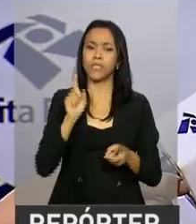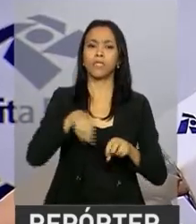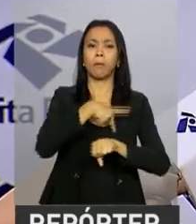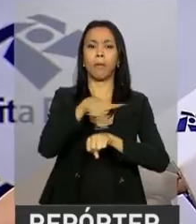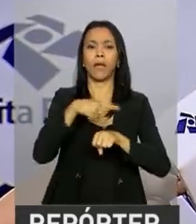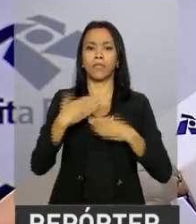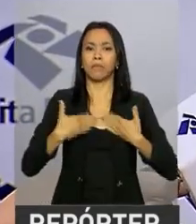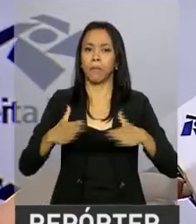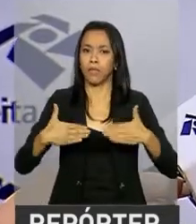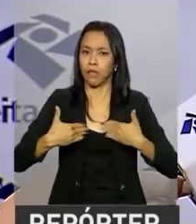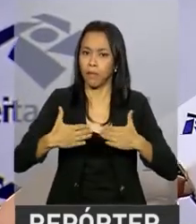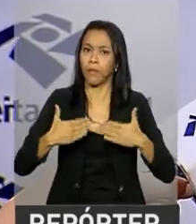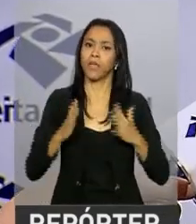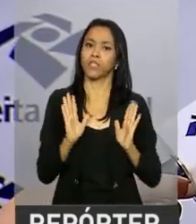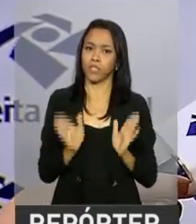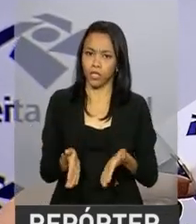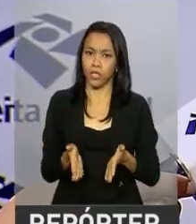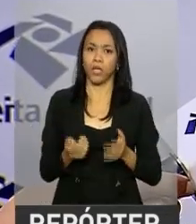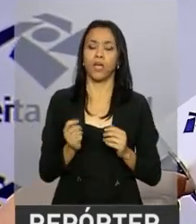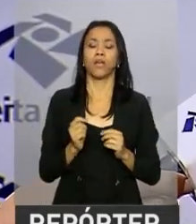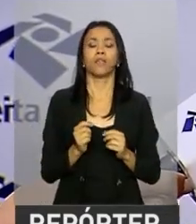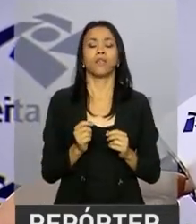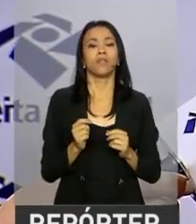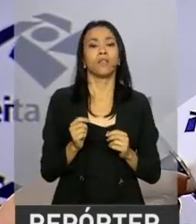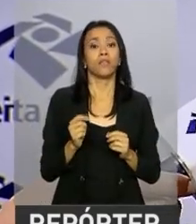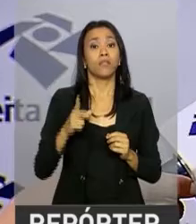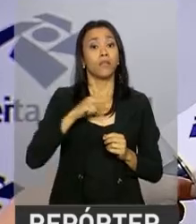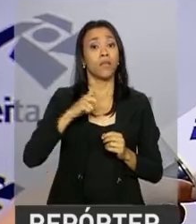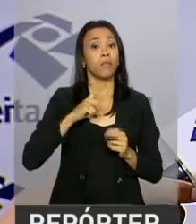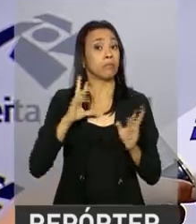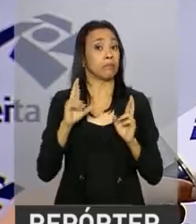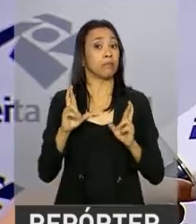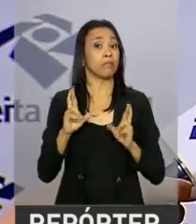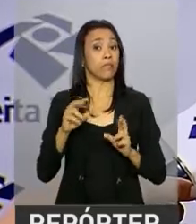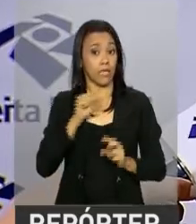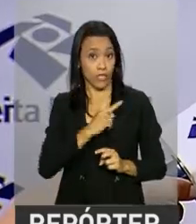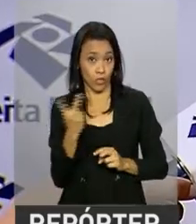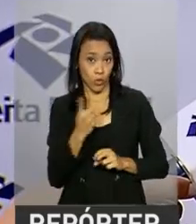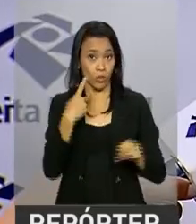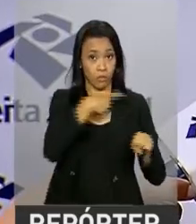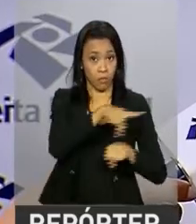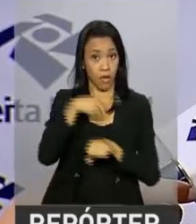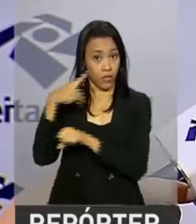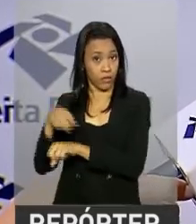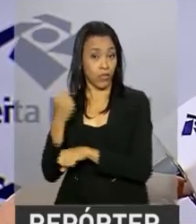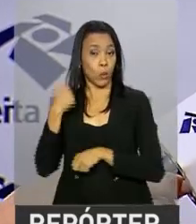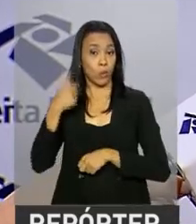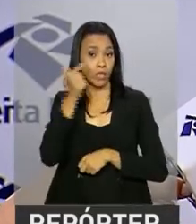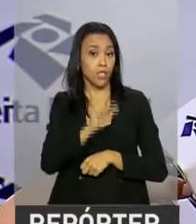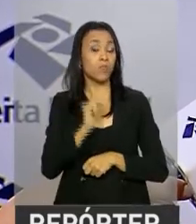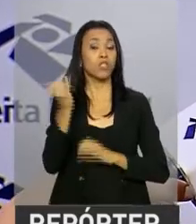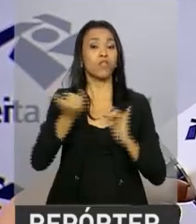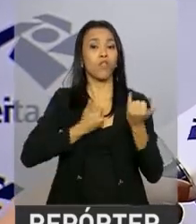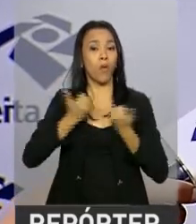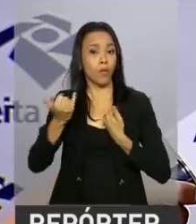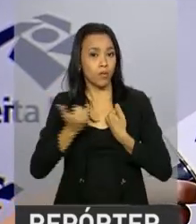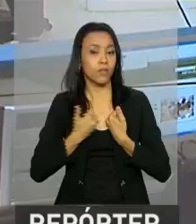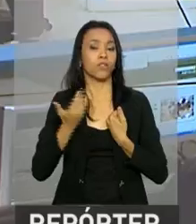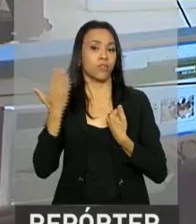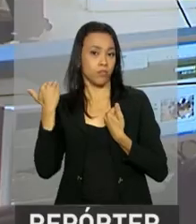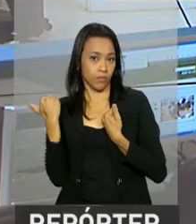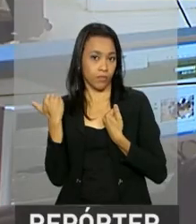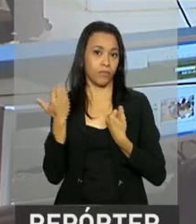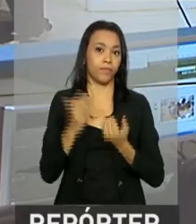e estamos com temos expectativa que com esses países nós consigamos ter acesso às informações retroativas.